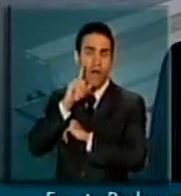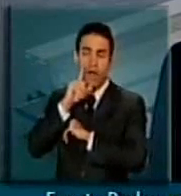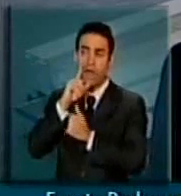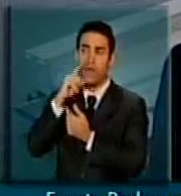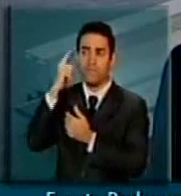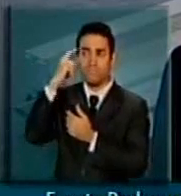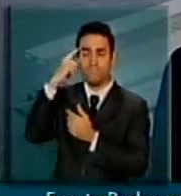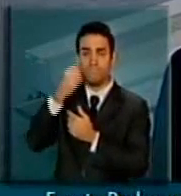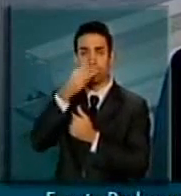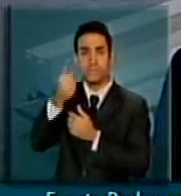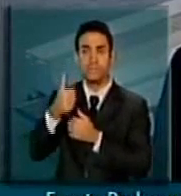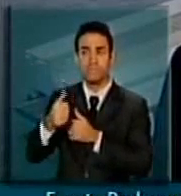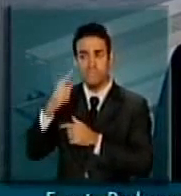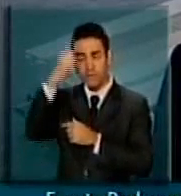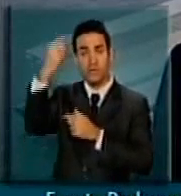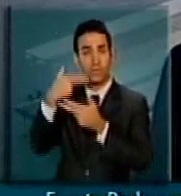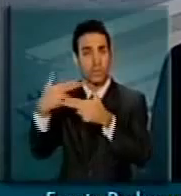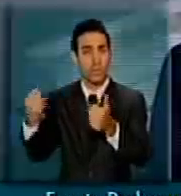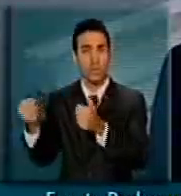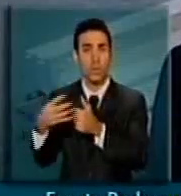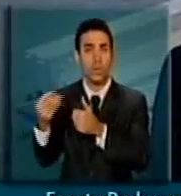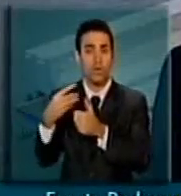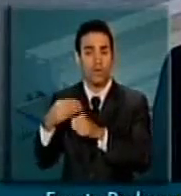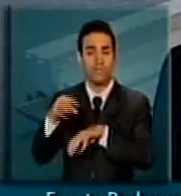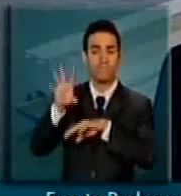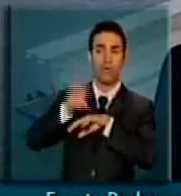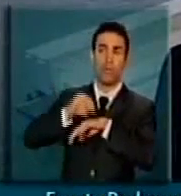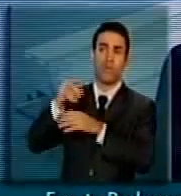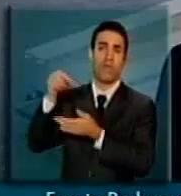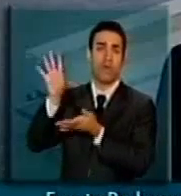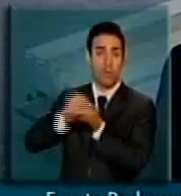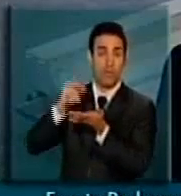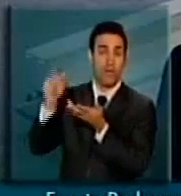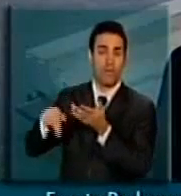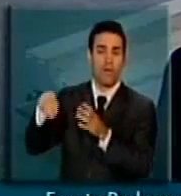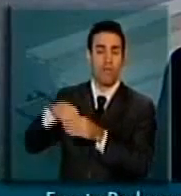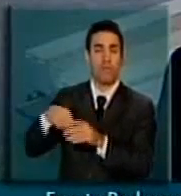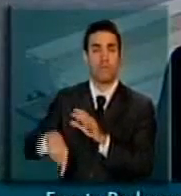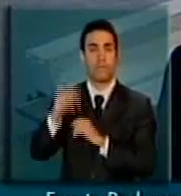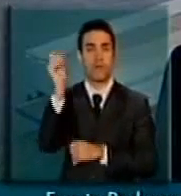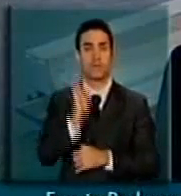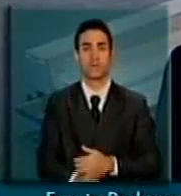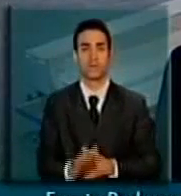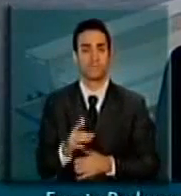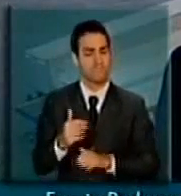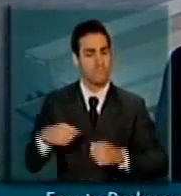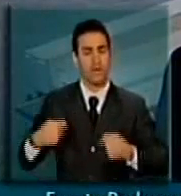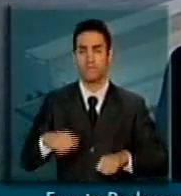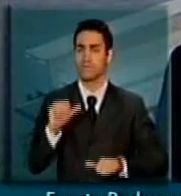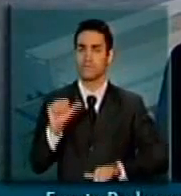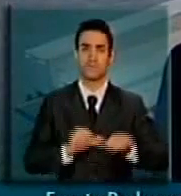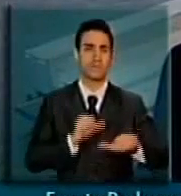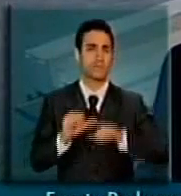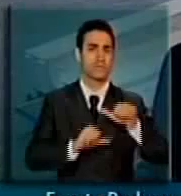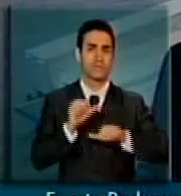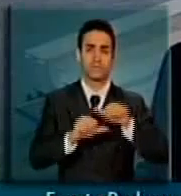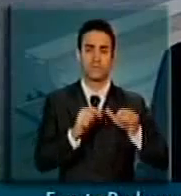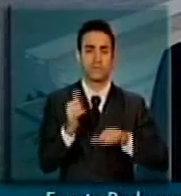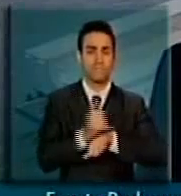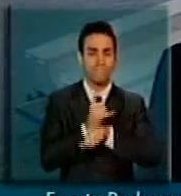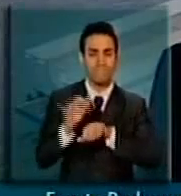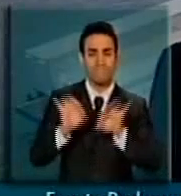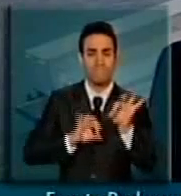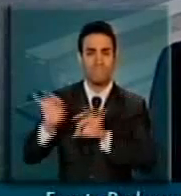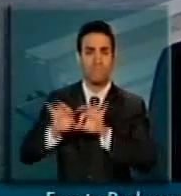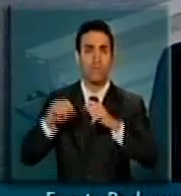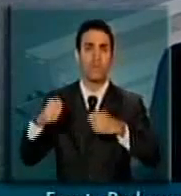precisamos modernizar o modelo instituído no Brasil, mormente na área de hidrovias. O melhoramento da logística é fato que se